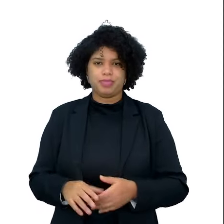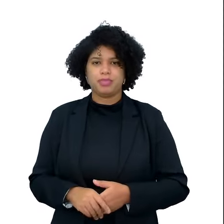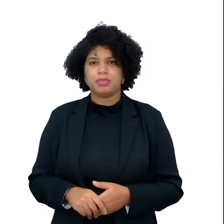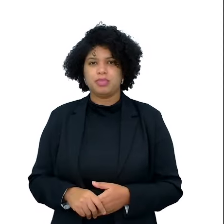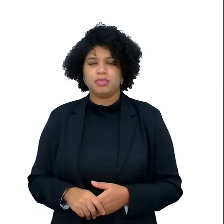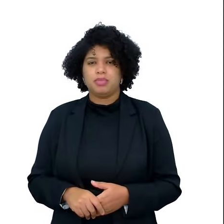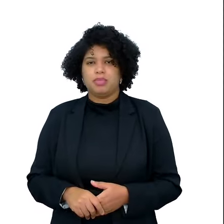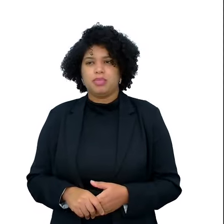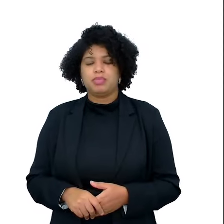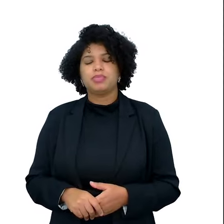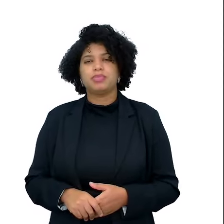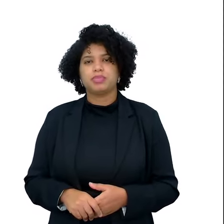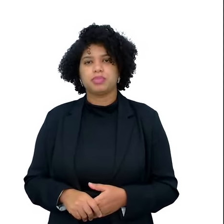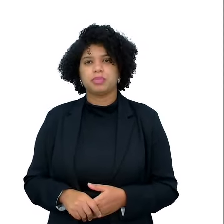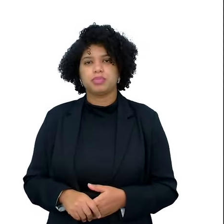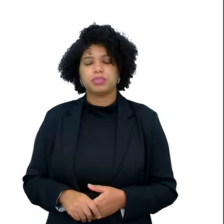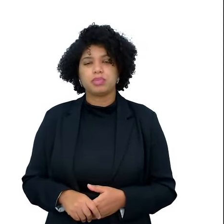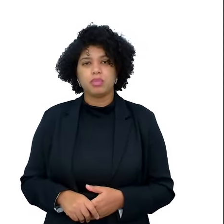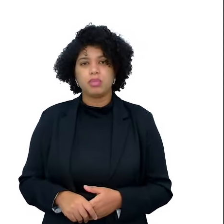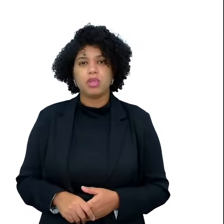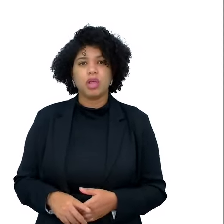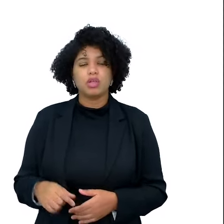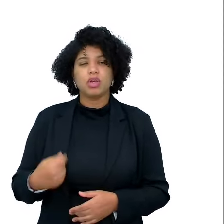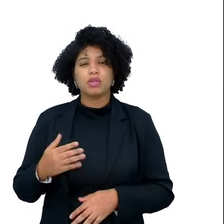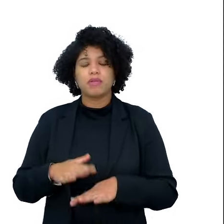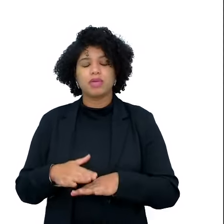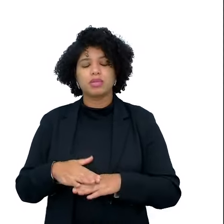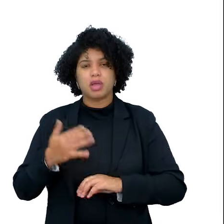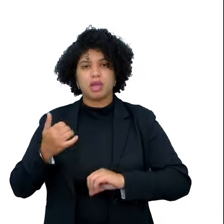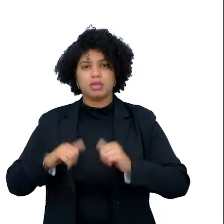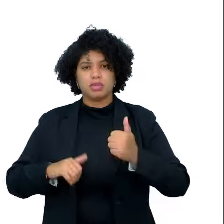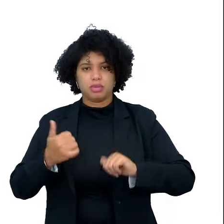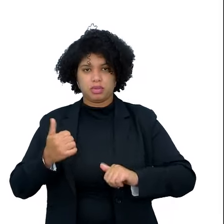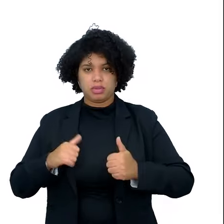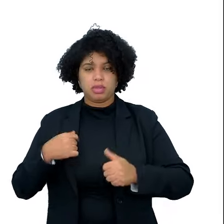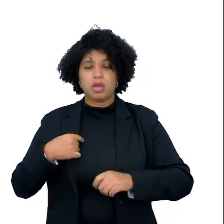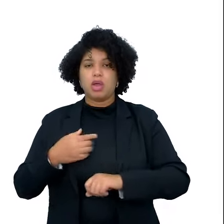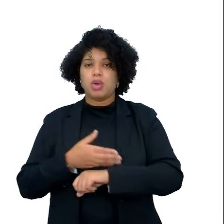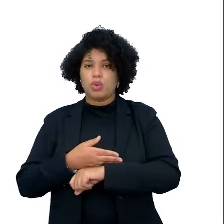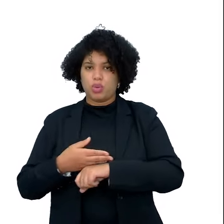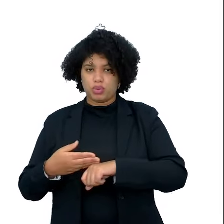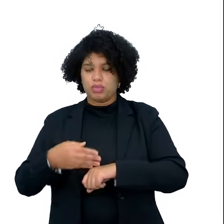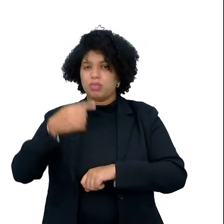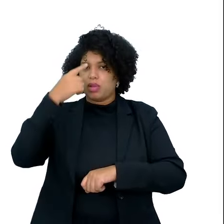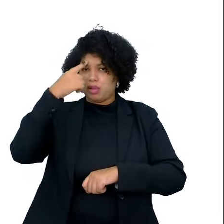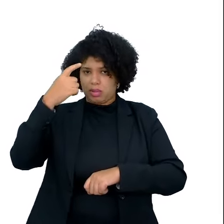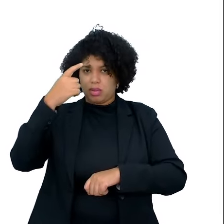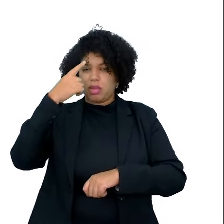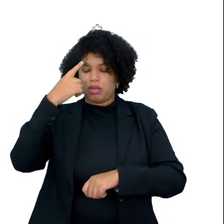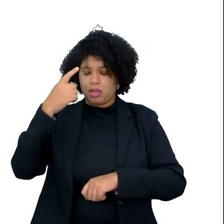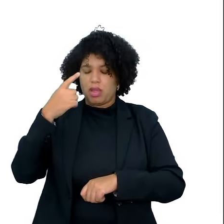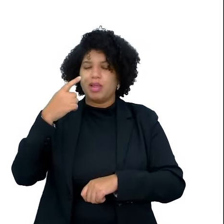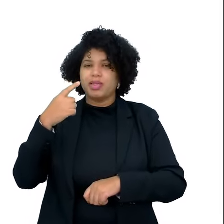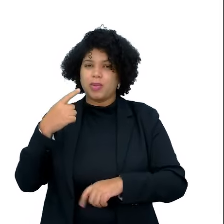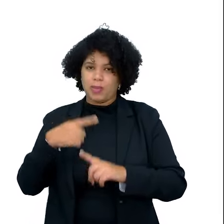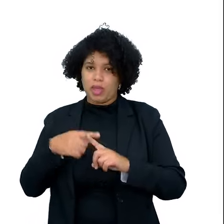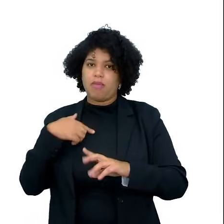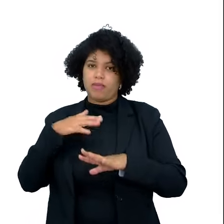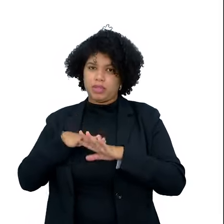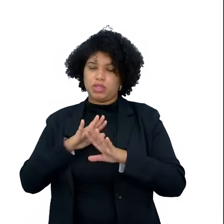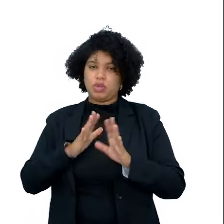Quando a gente faz essa análise, gente, eu costumo aqui trazer ideias do que eu realizo com os